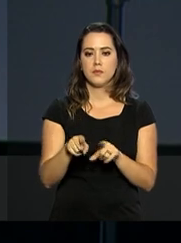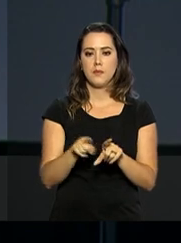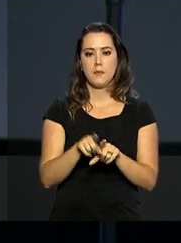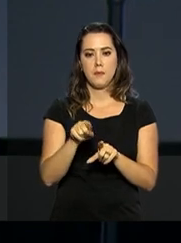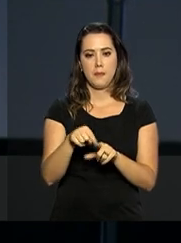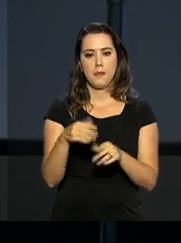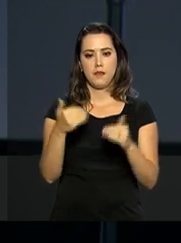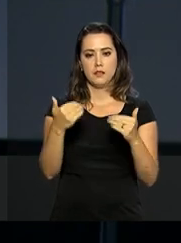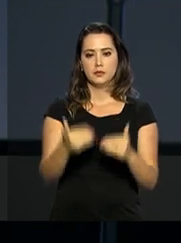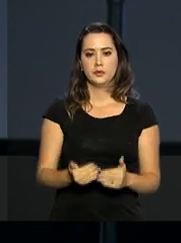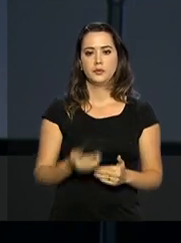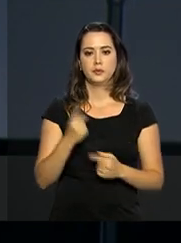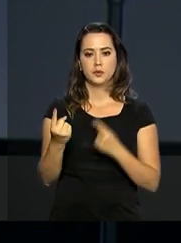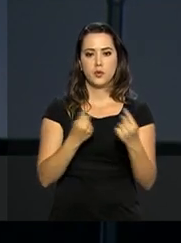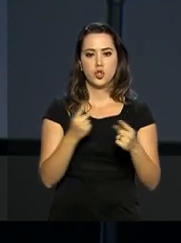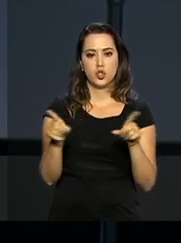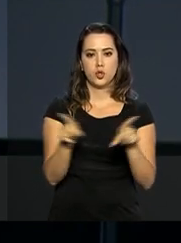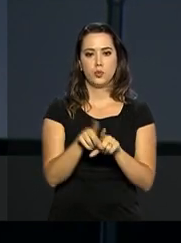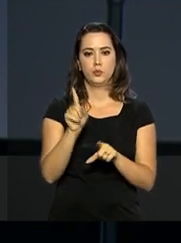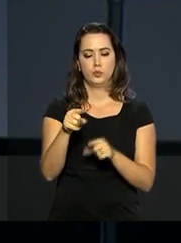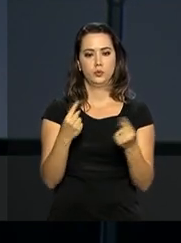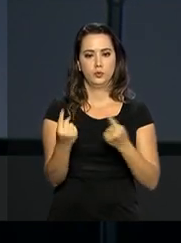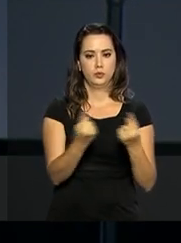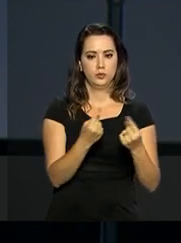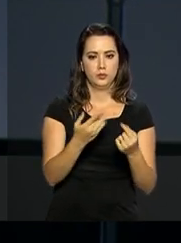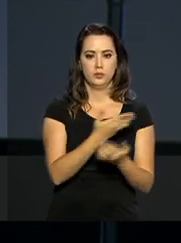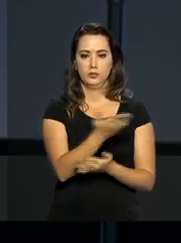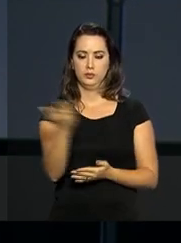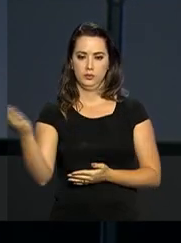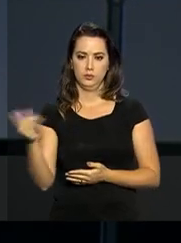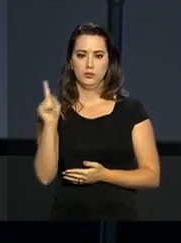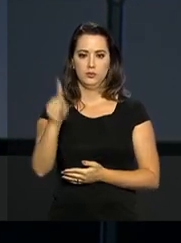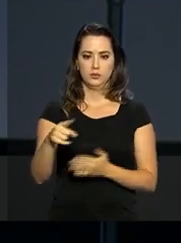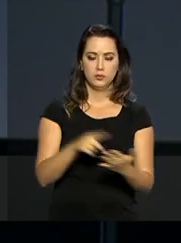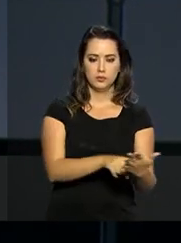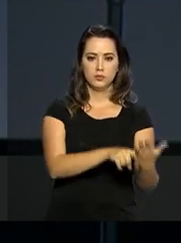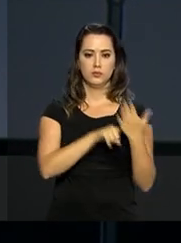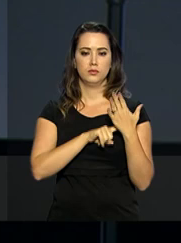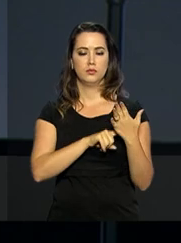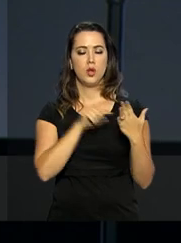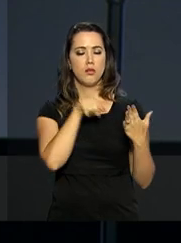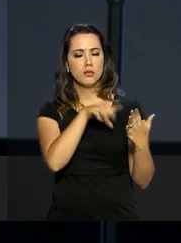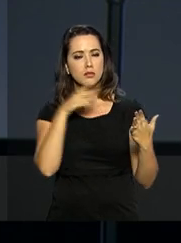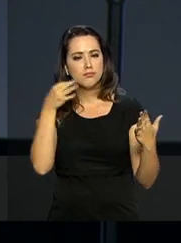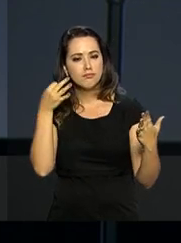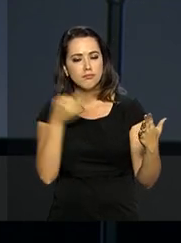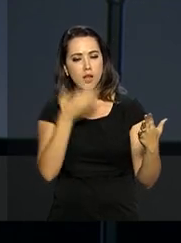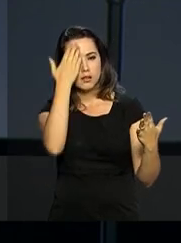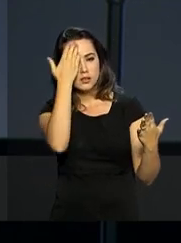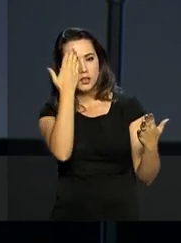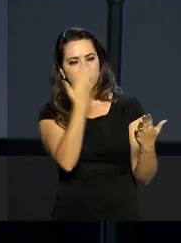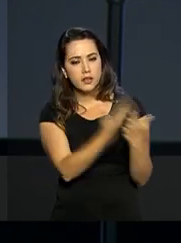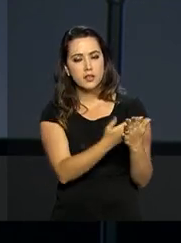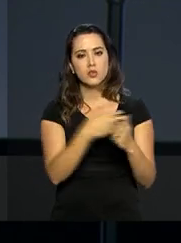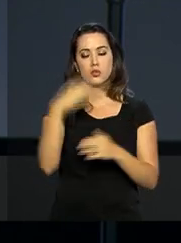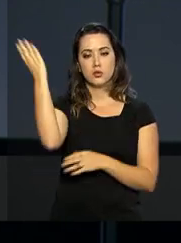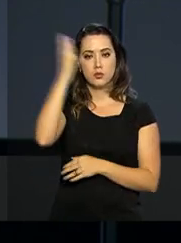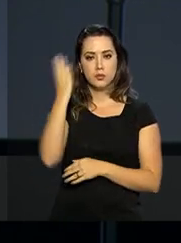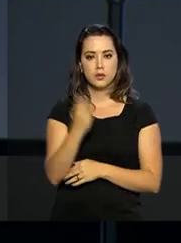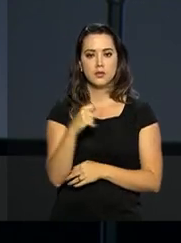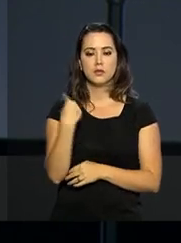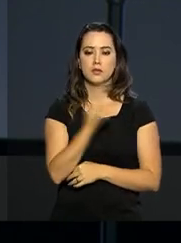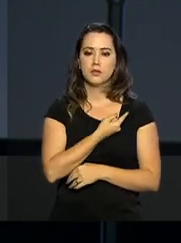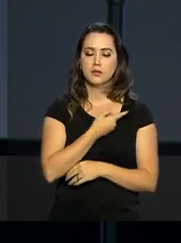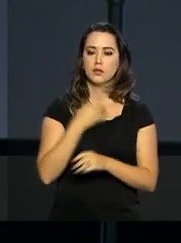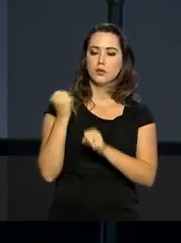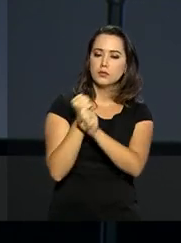A presença de cada uma das senhoras, de cada um dos senhores, é mostra de que acreditam no Brasil que que